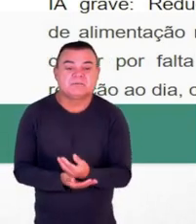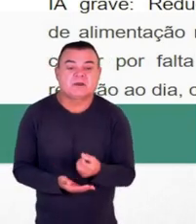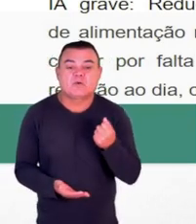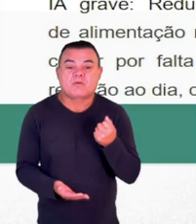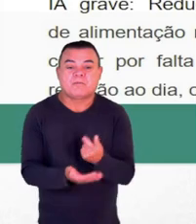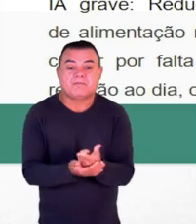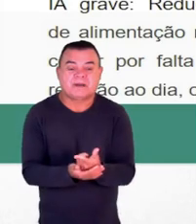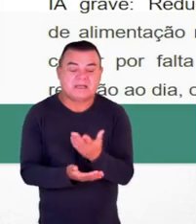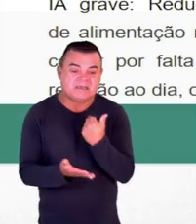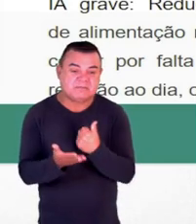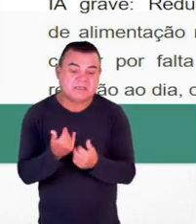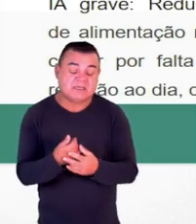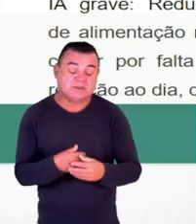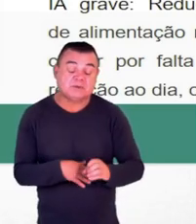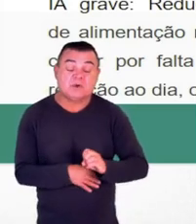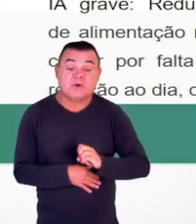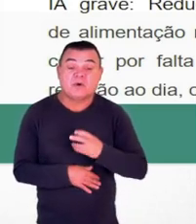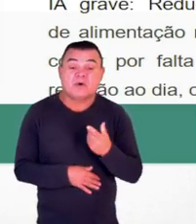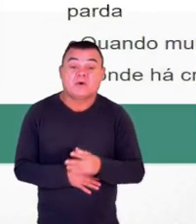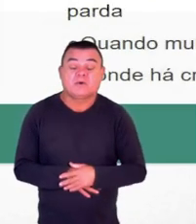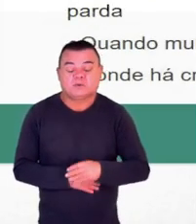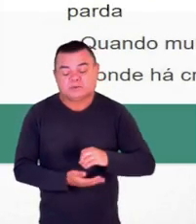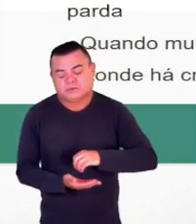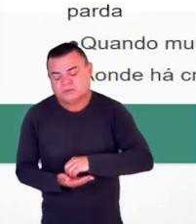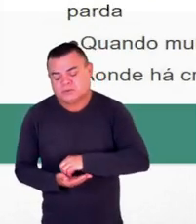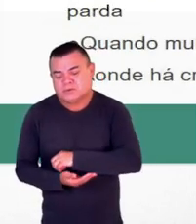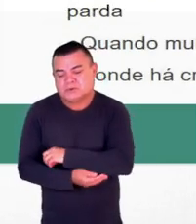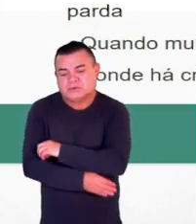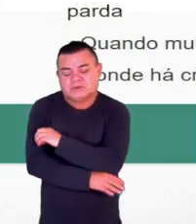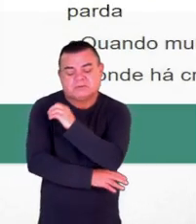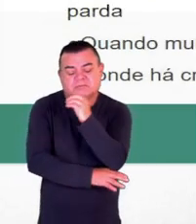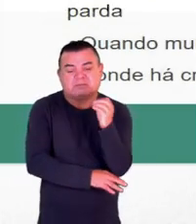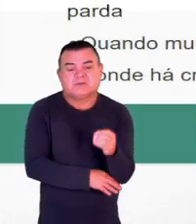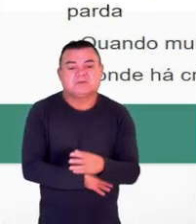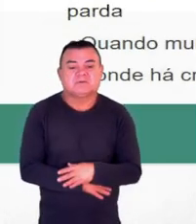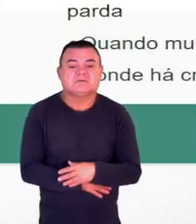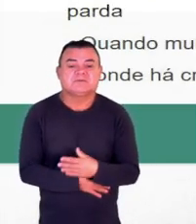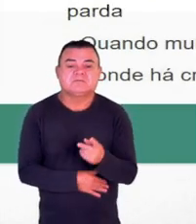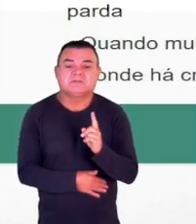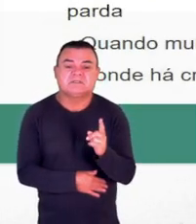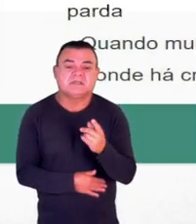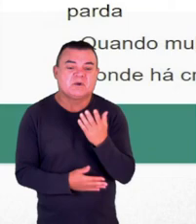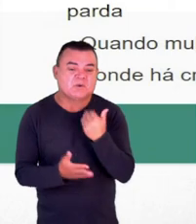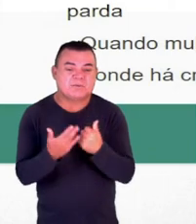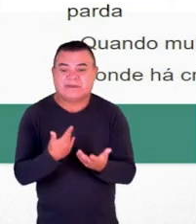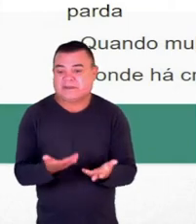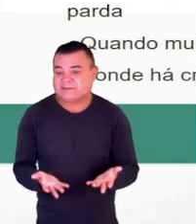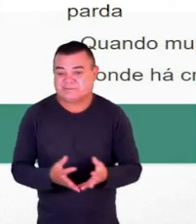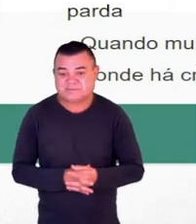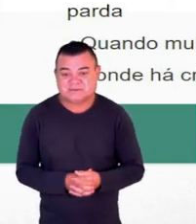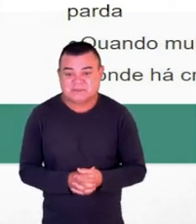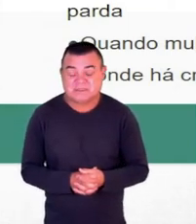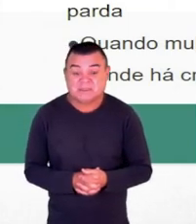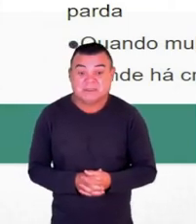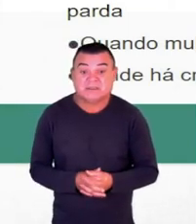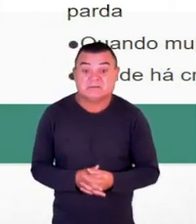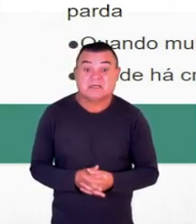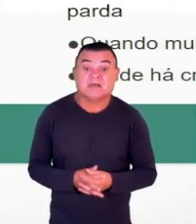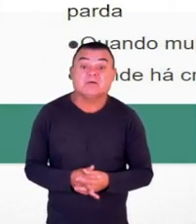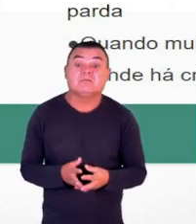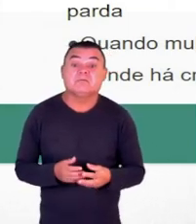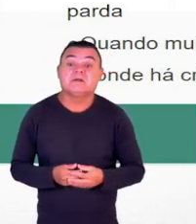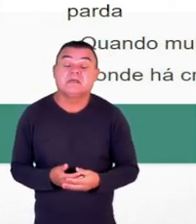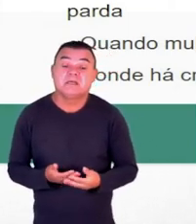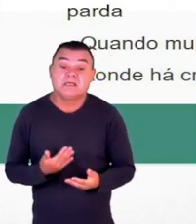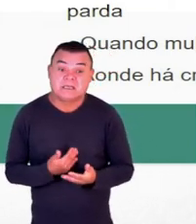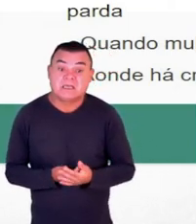dia inteiro sem comer e essa essa essa fome ela tem cara né Isso é Reflexo né dessas desigualdades que marcam né